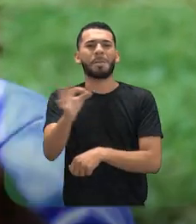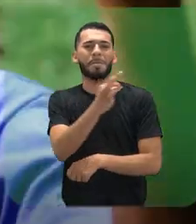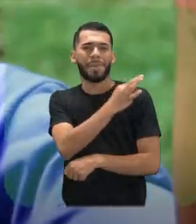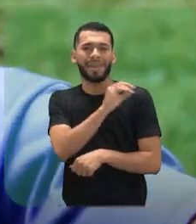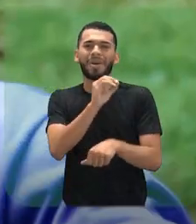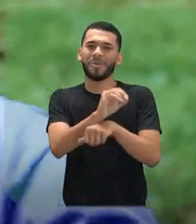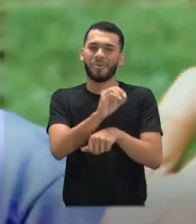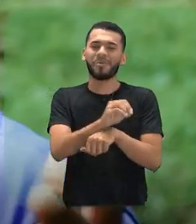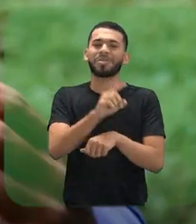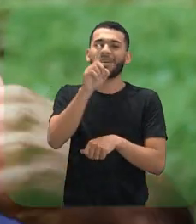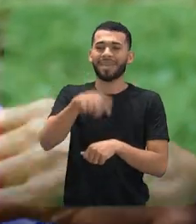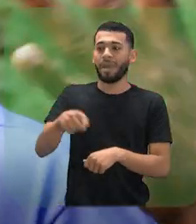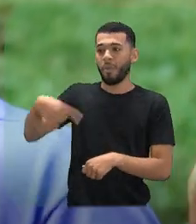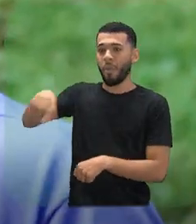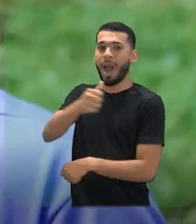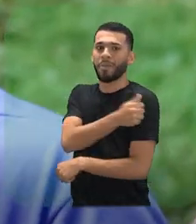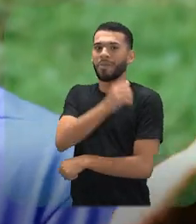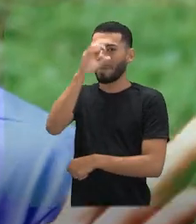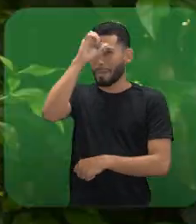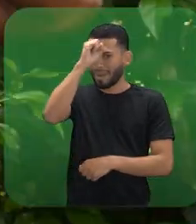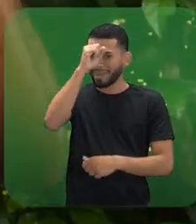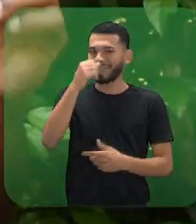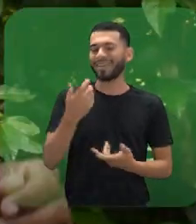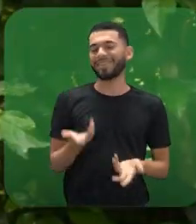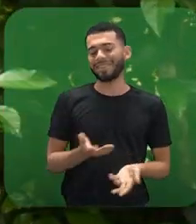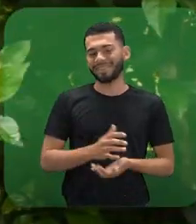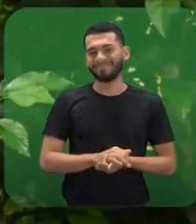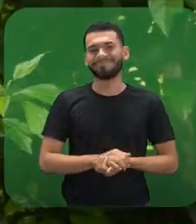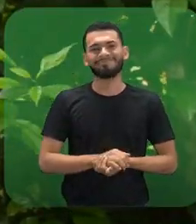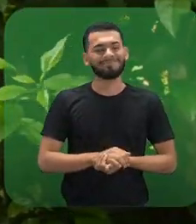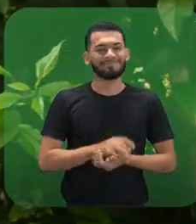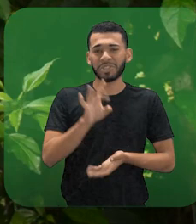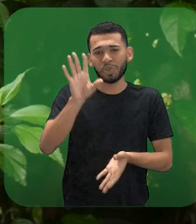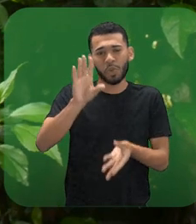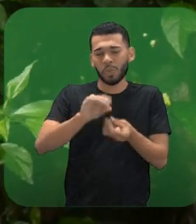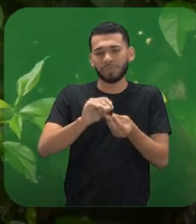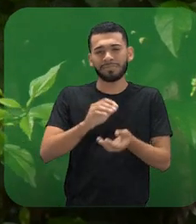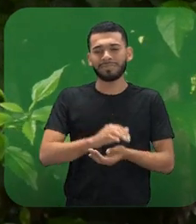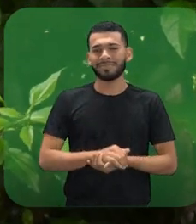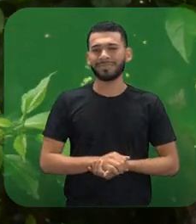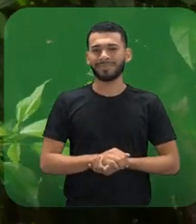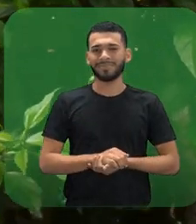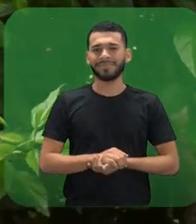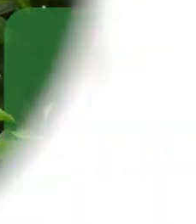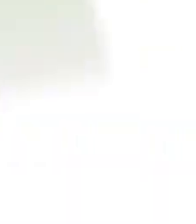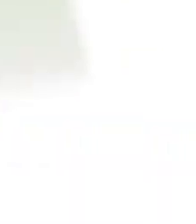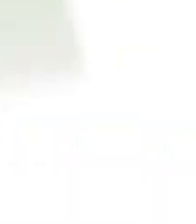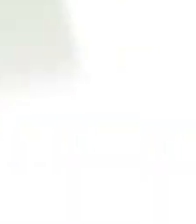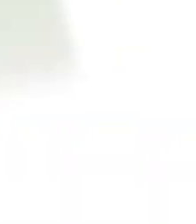animais, das abelhas, que é para dar aula, né? Aos alunos. É isso aí.